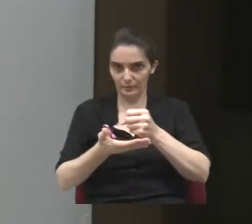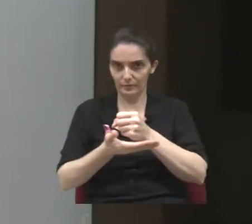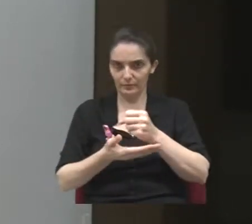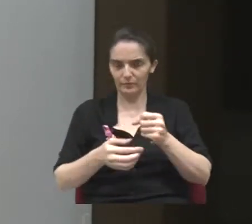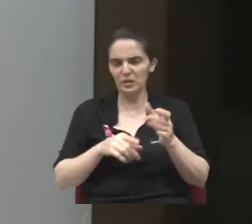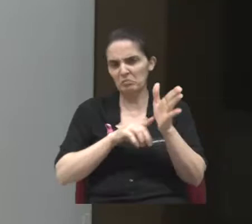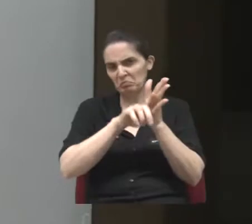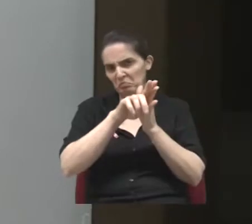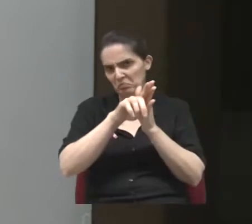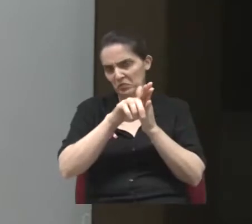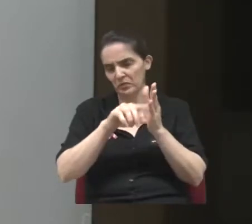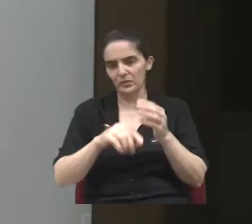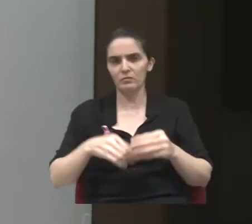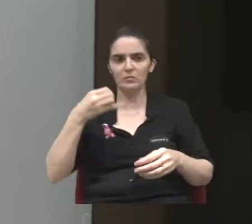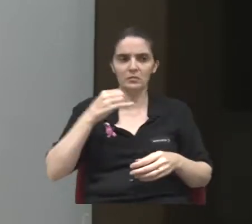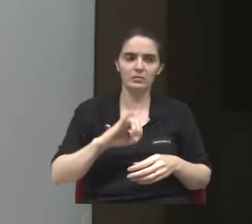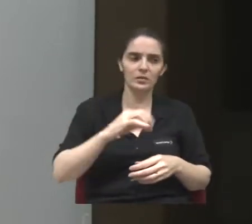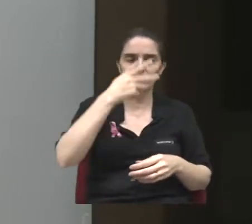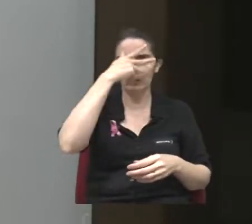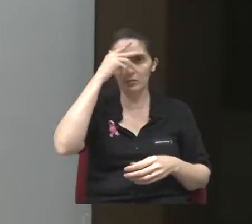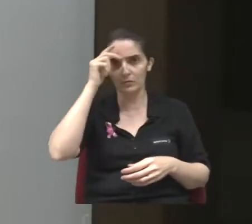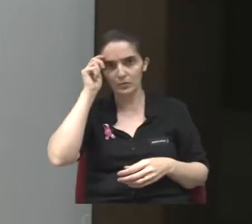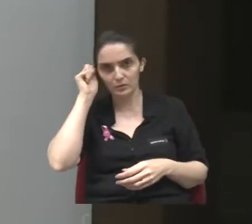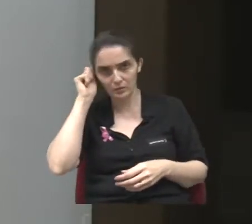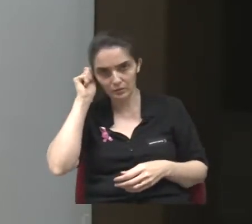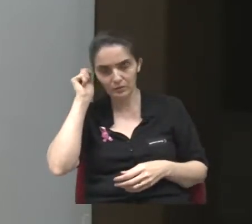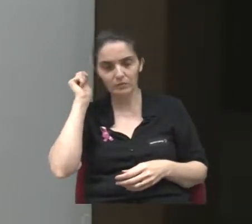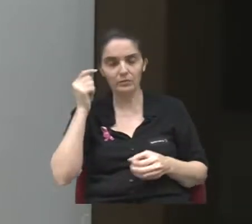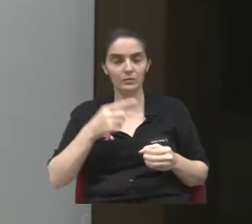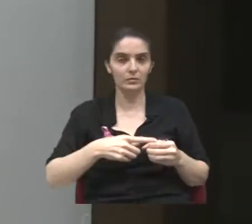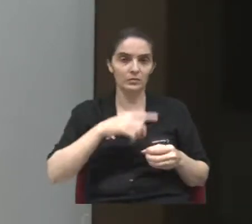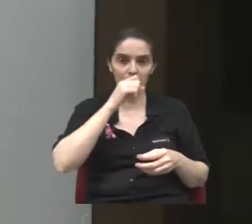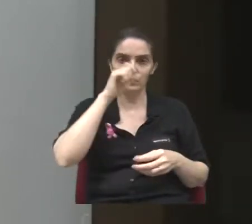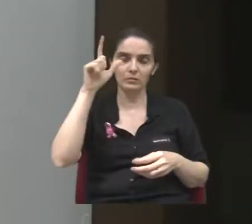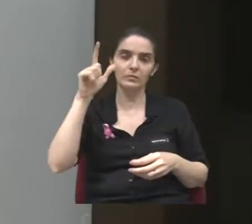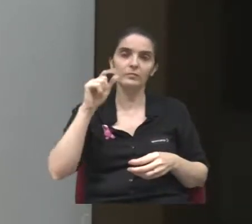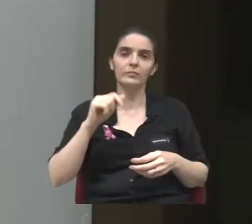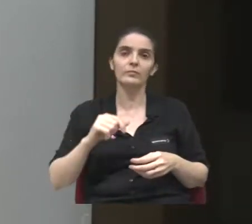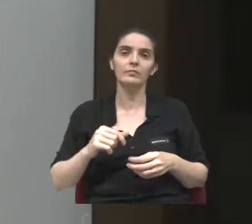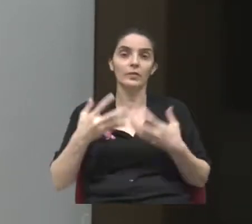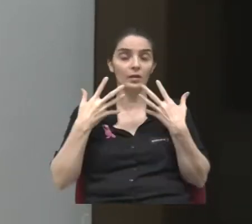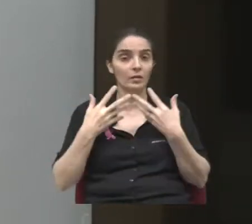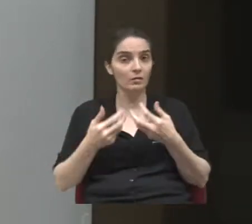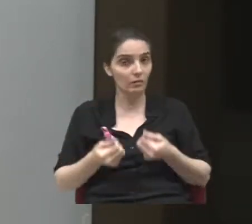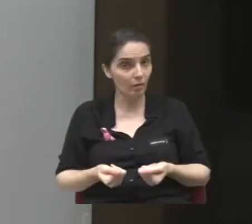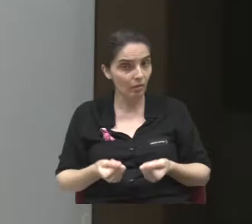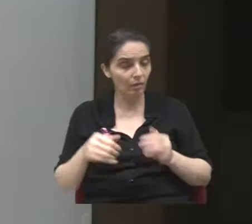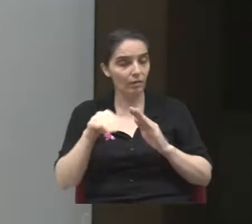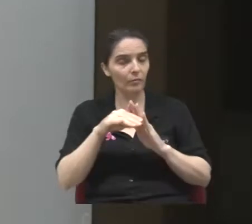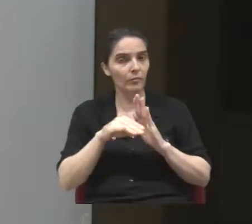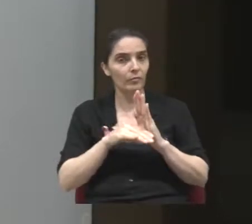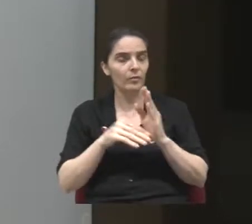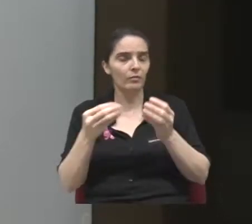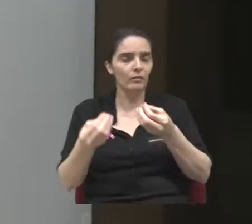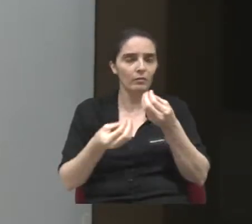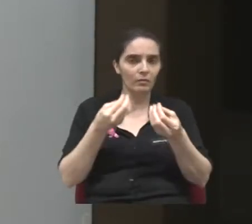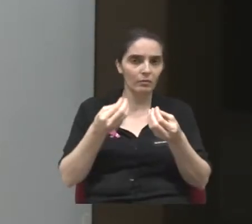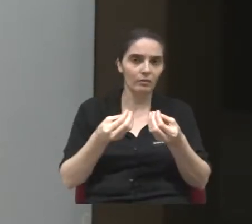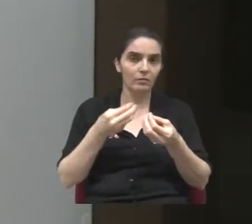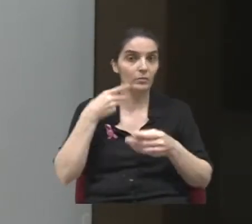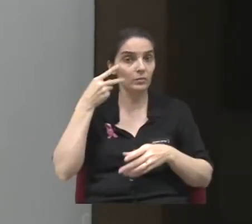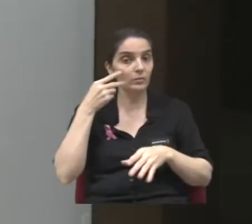a prefeitura do município de Limeira vai aderir e como é, para que a gente também vá buscar